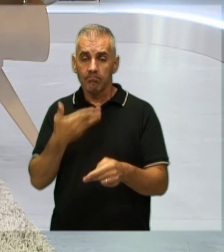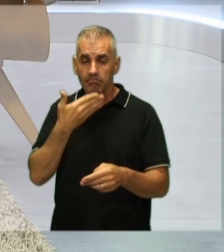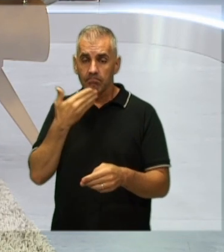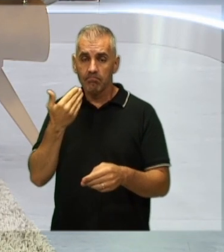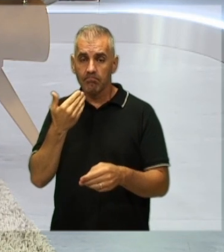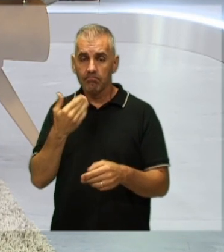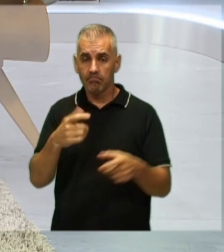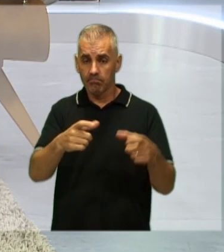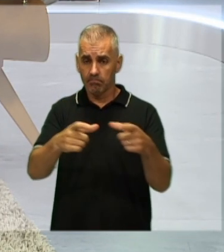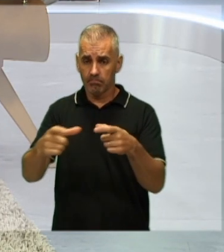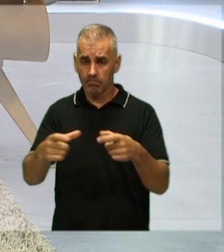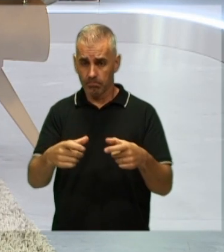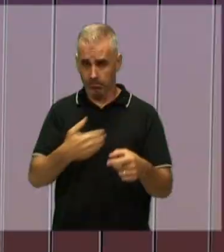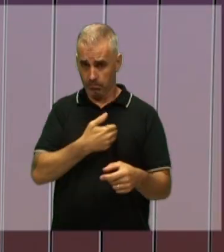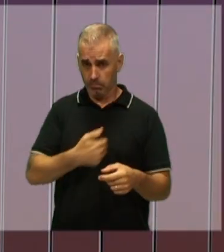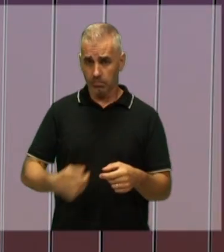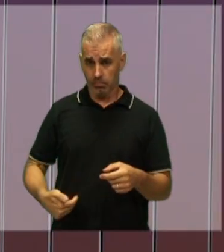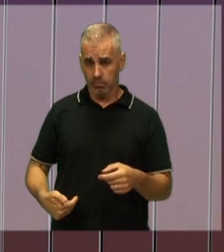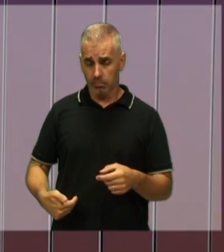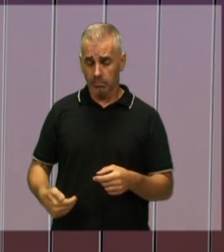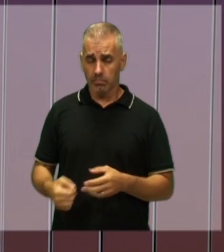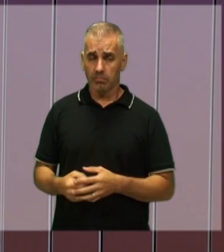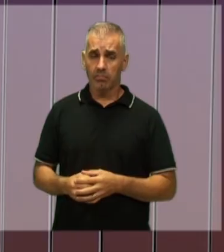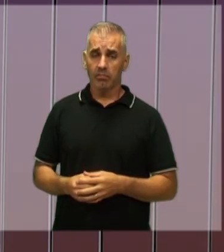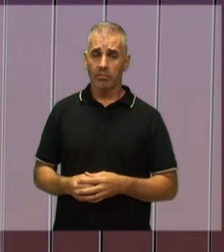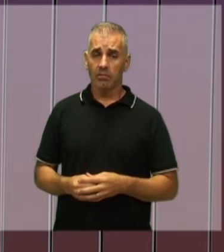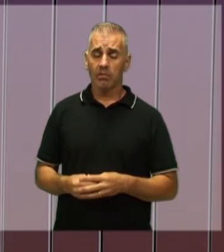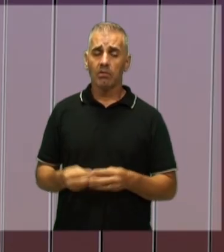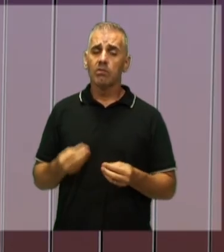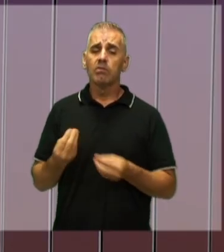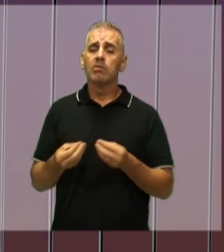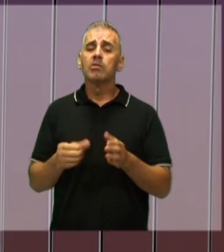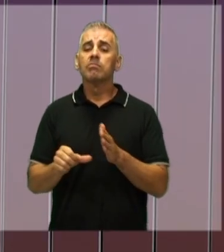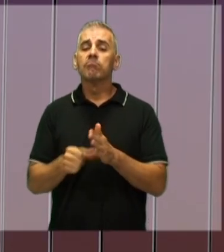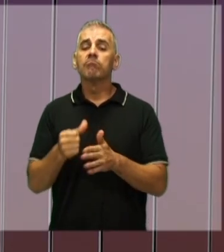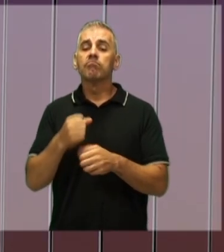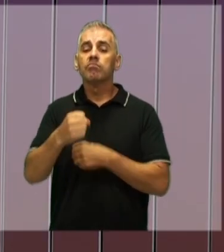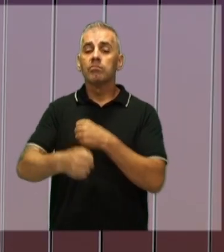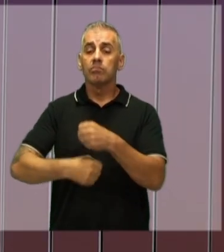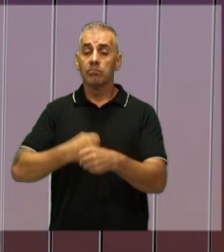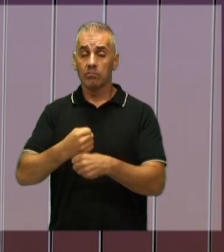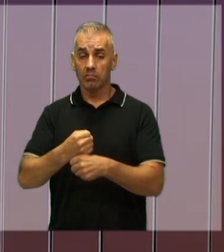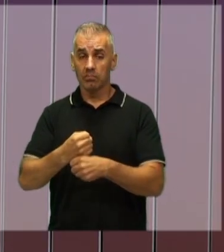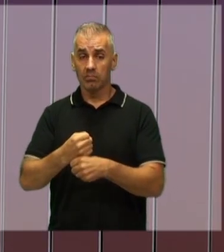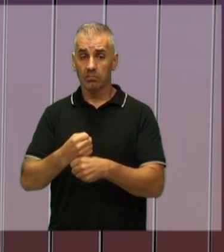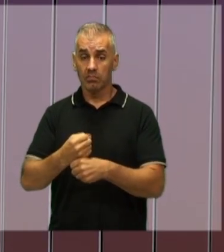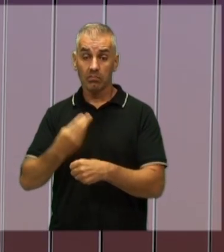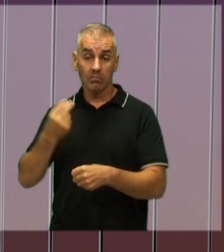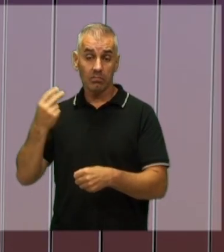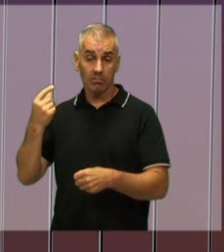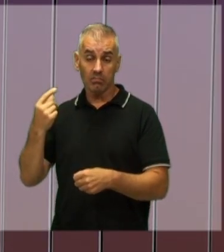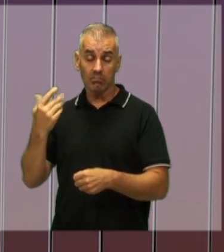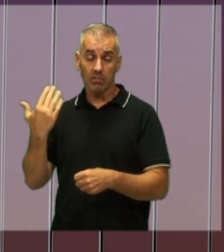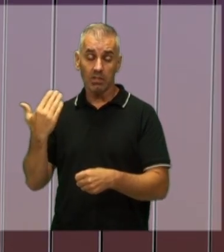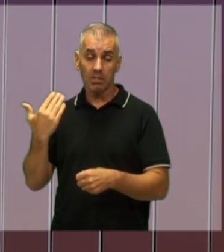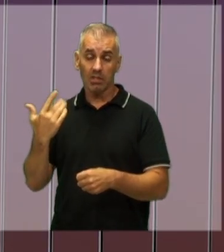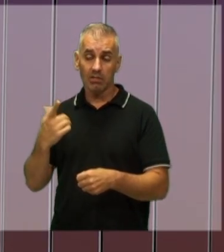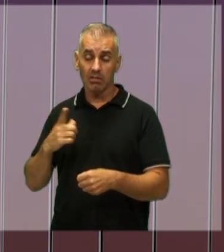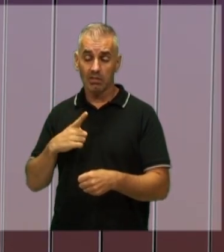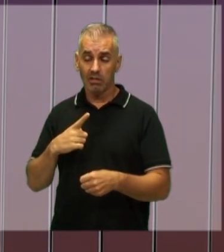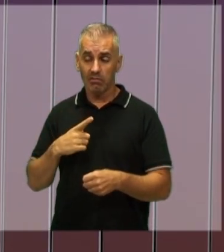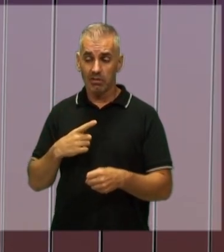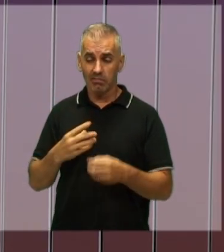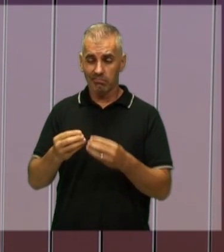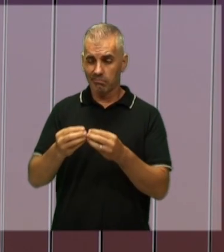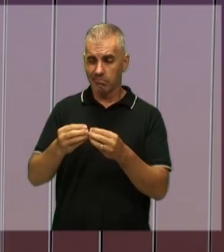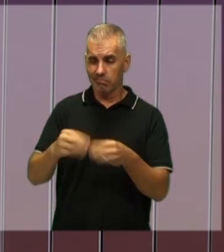esses espaços públicos. Como o ano passado, as coisas estavam muito abandonadas, a gente focou muito nas